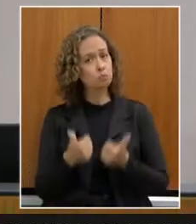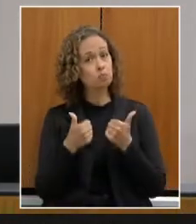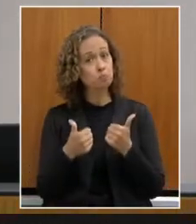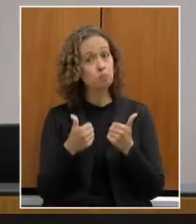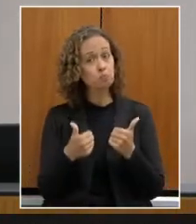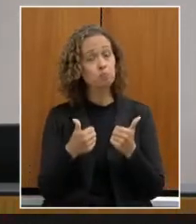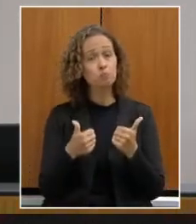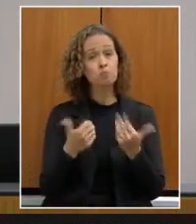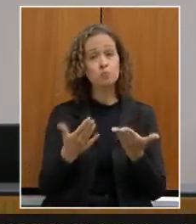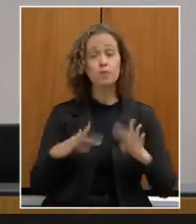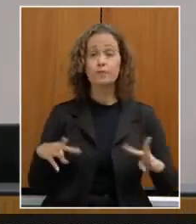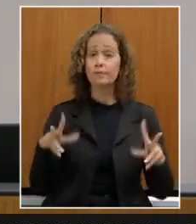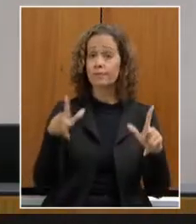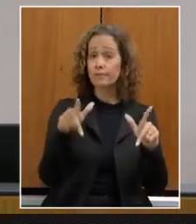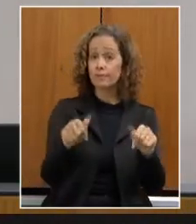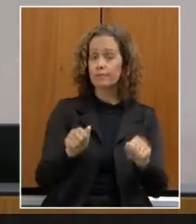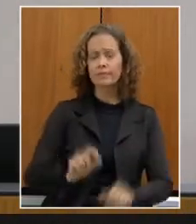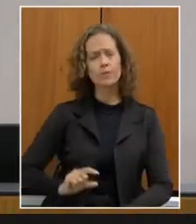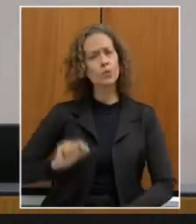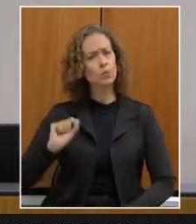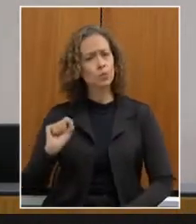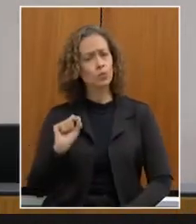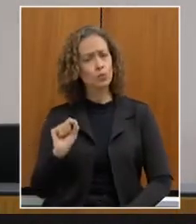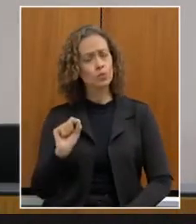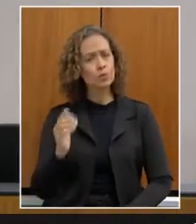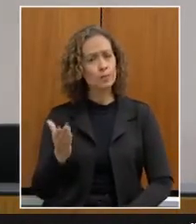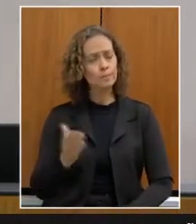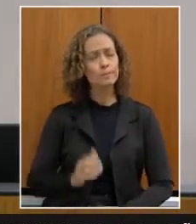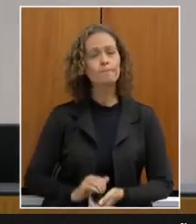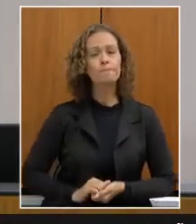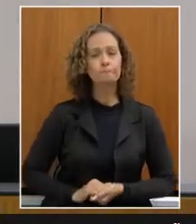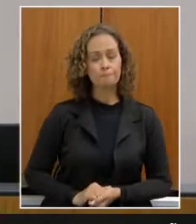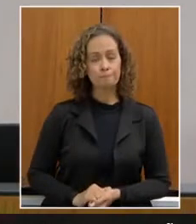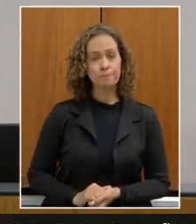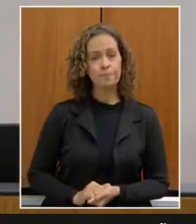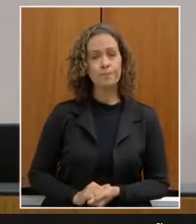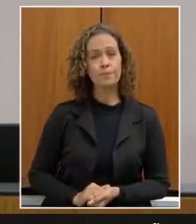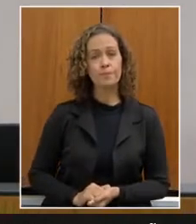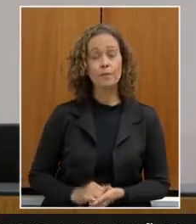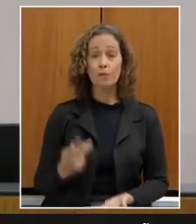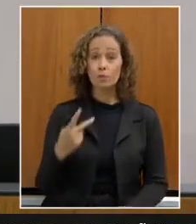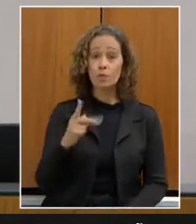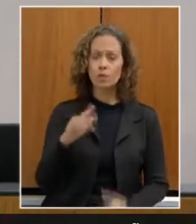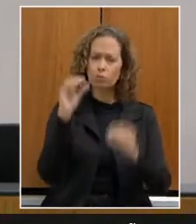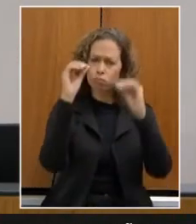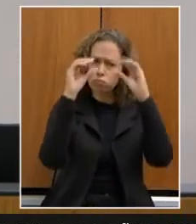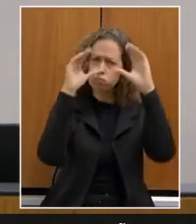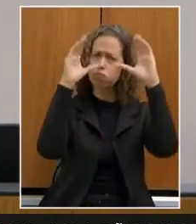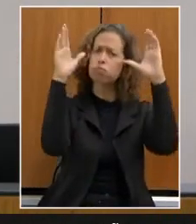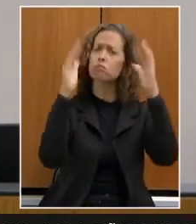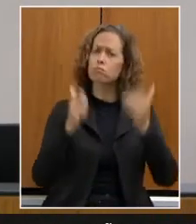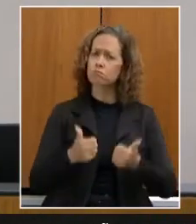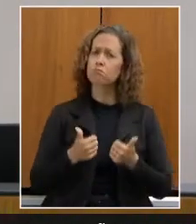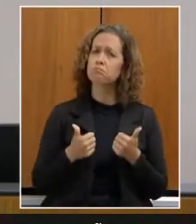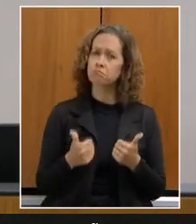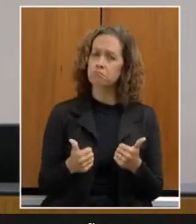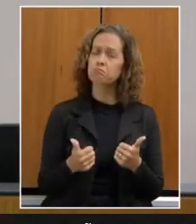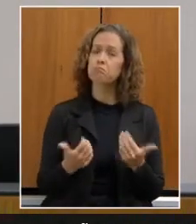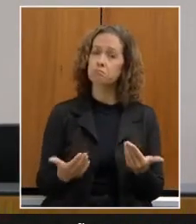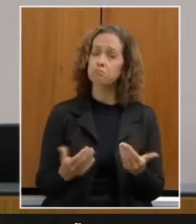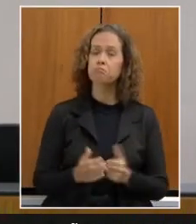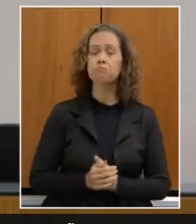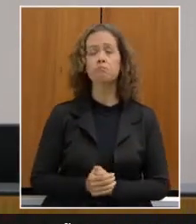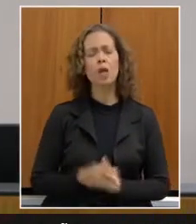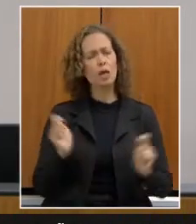positivo para todos nós, é o seu conhecimento, a sua